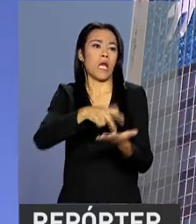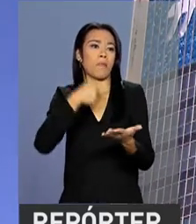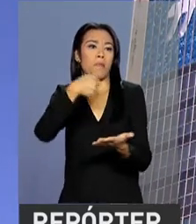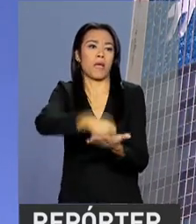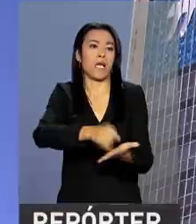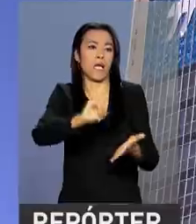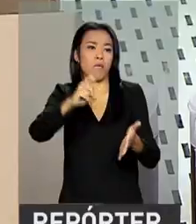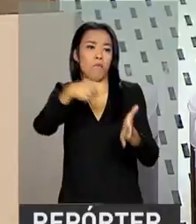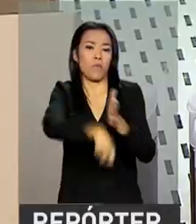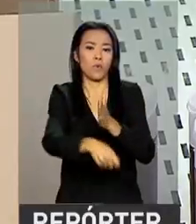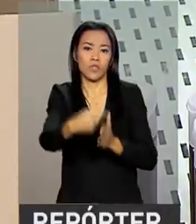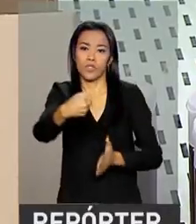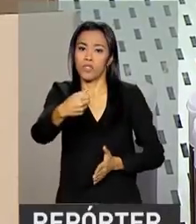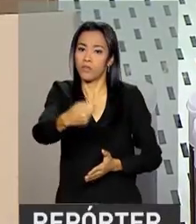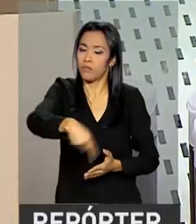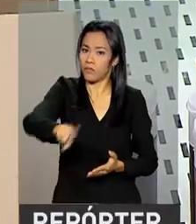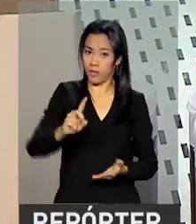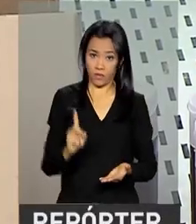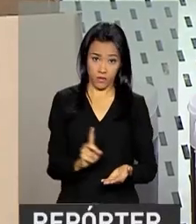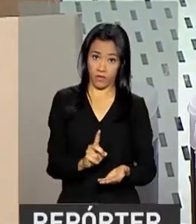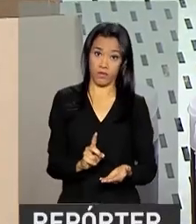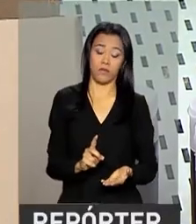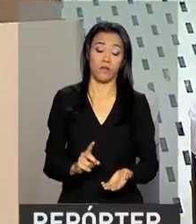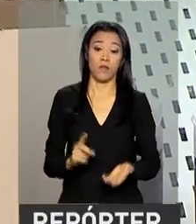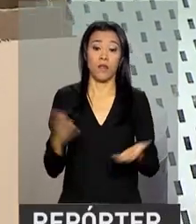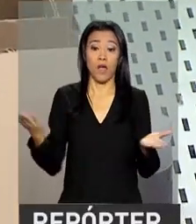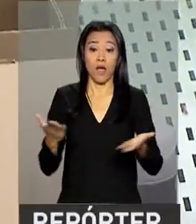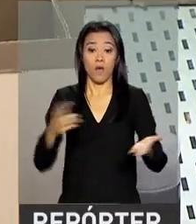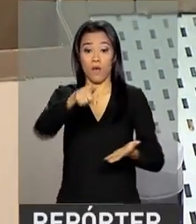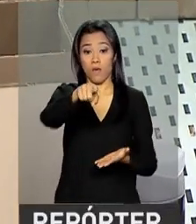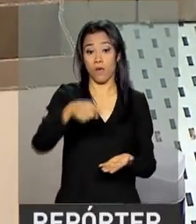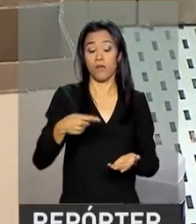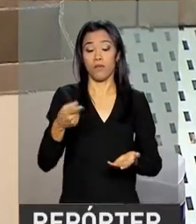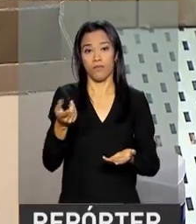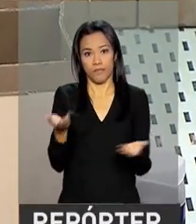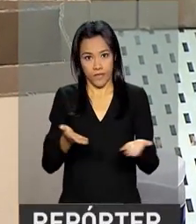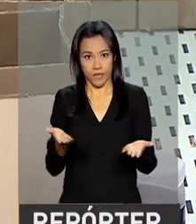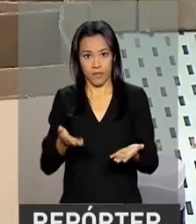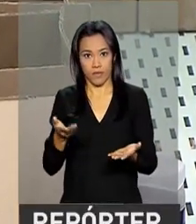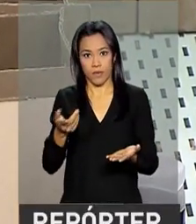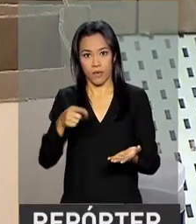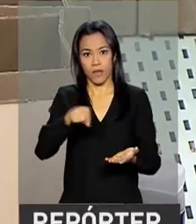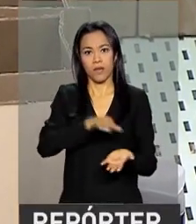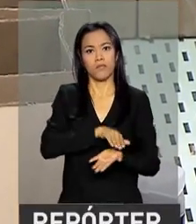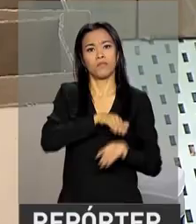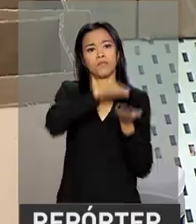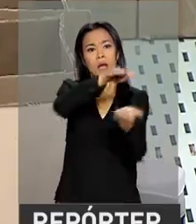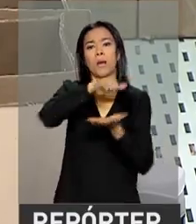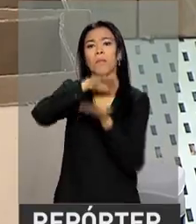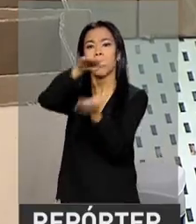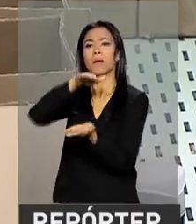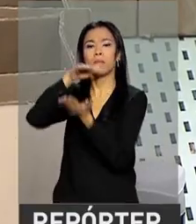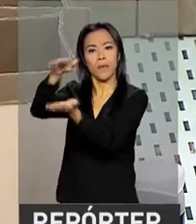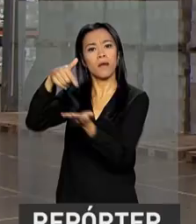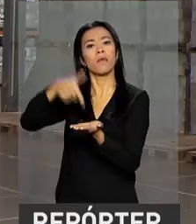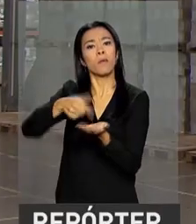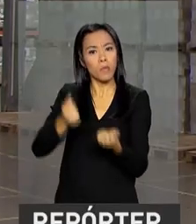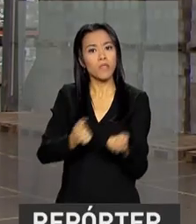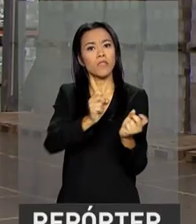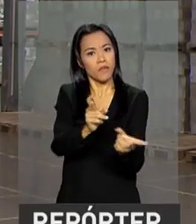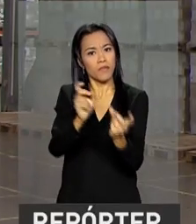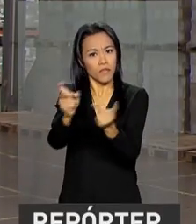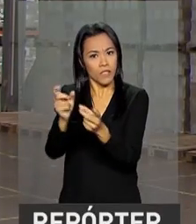impostos em dinheiro agora bens importados por meio de remessas postais poderão ser comercializados